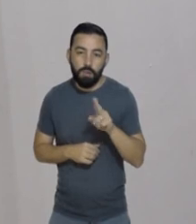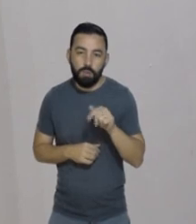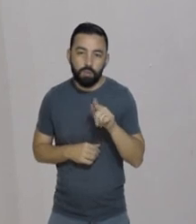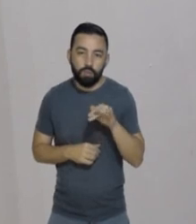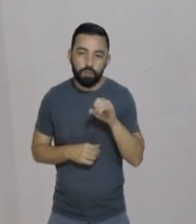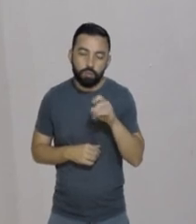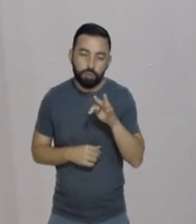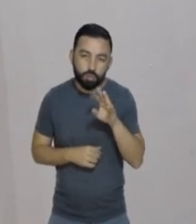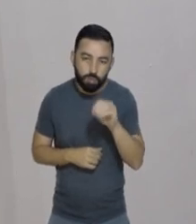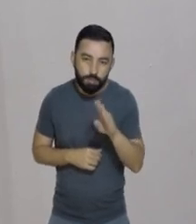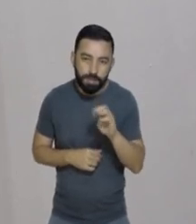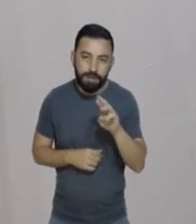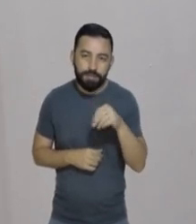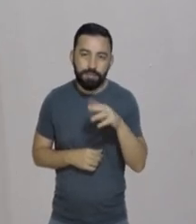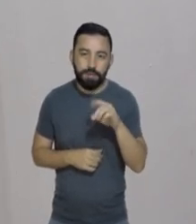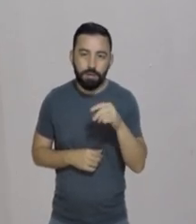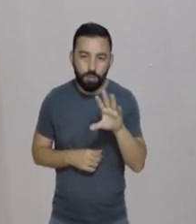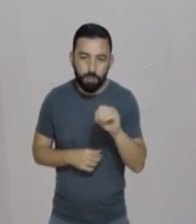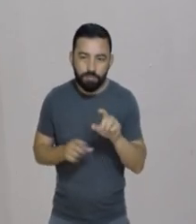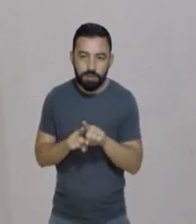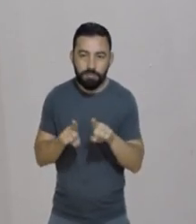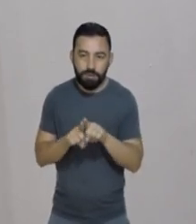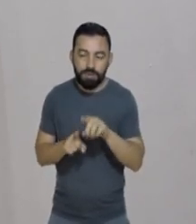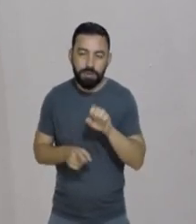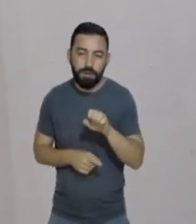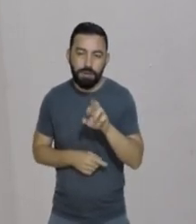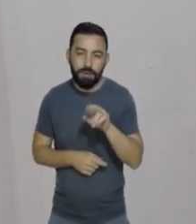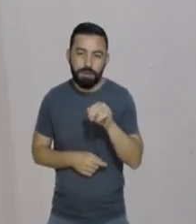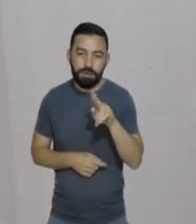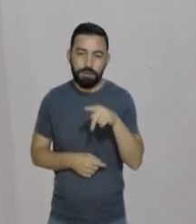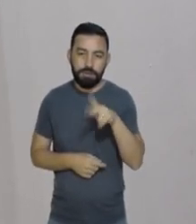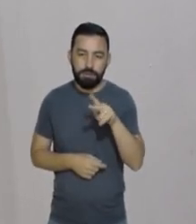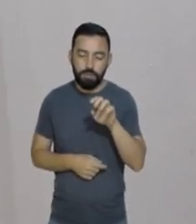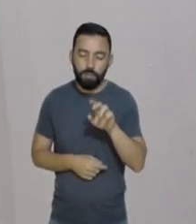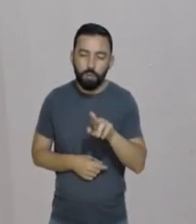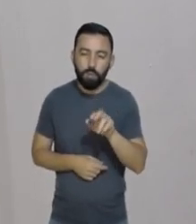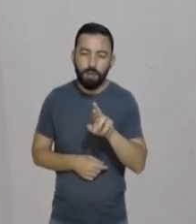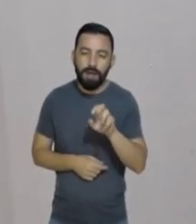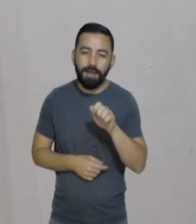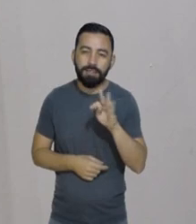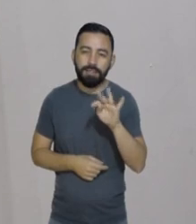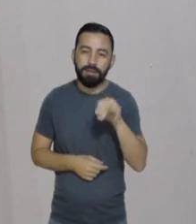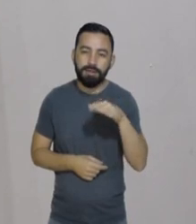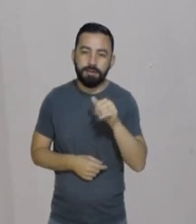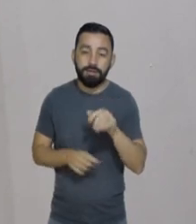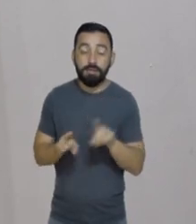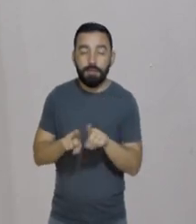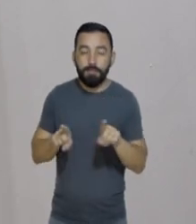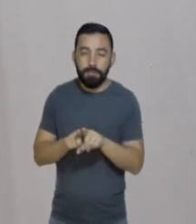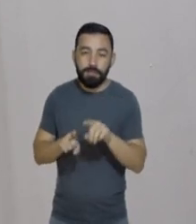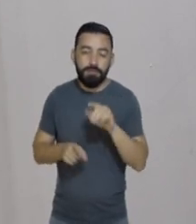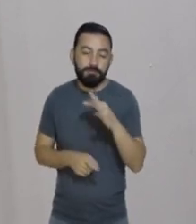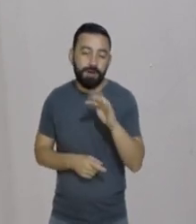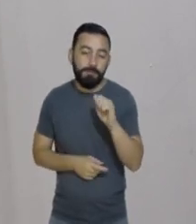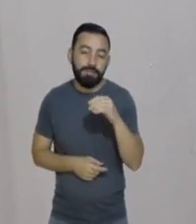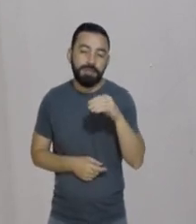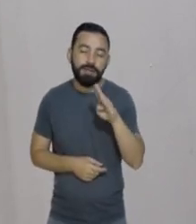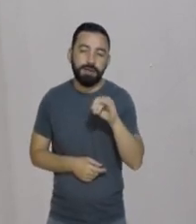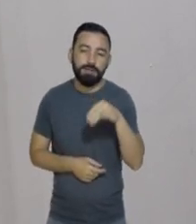Brandão, Dr. Eric Uratani e Dr. Fabiano Silveira.